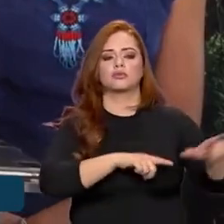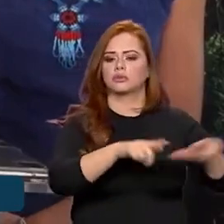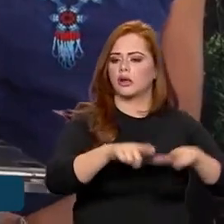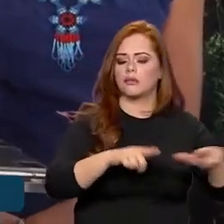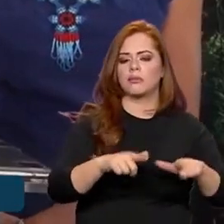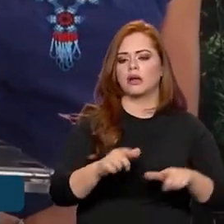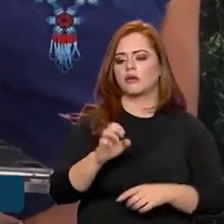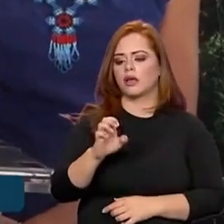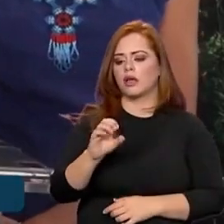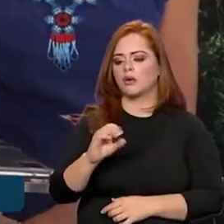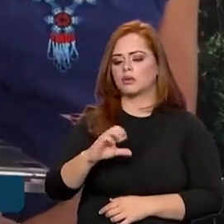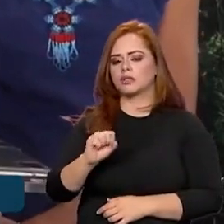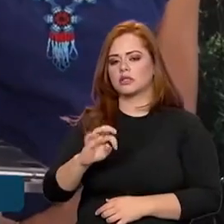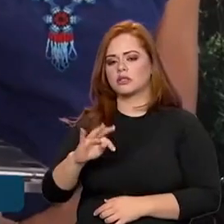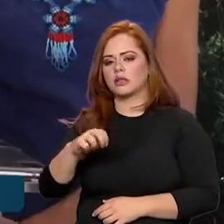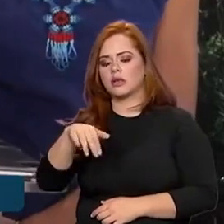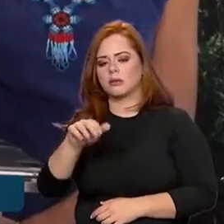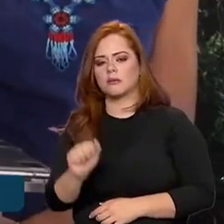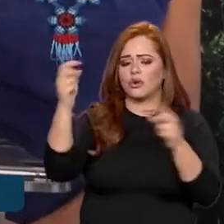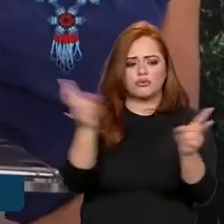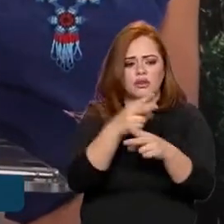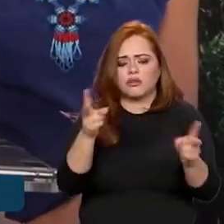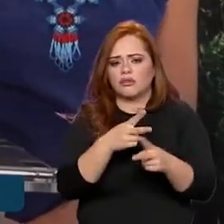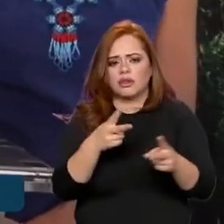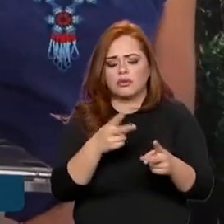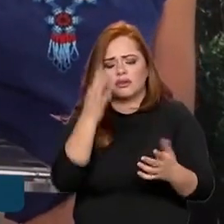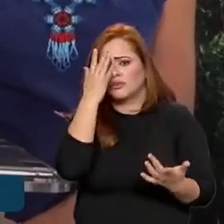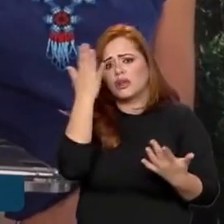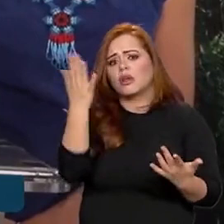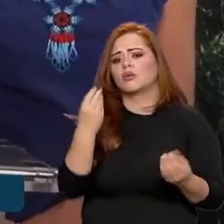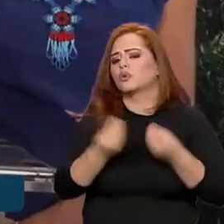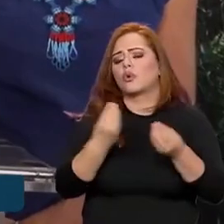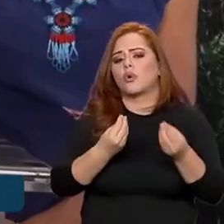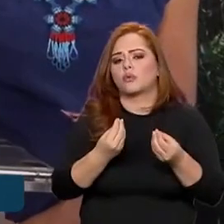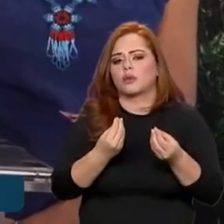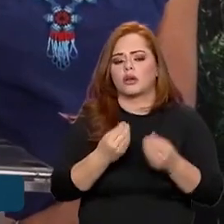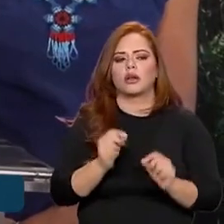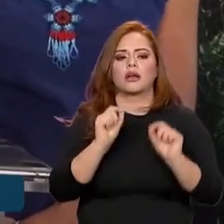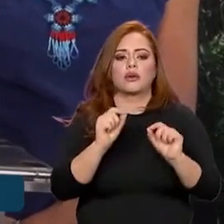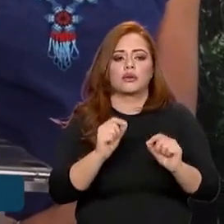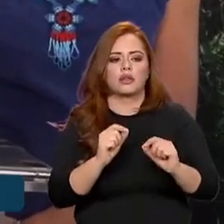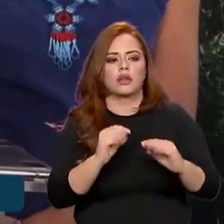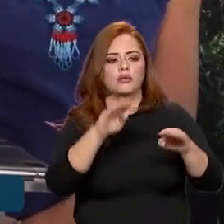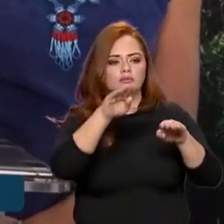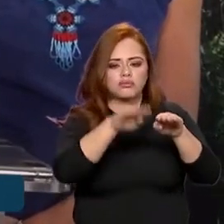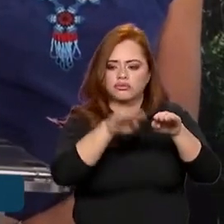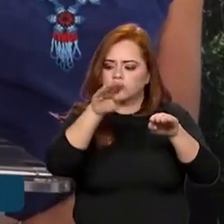são gerados por essa região. Portanto, quem mede o nosso peso pela